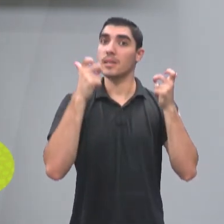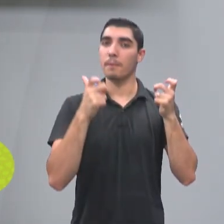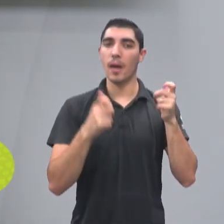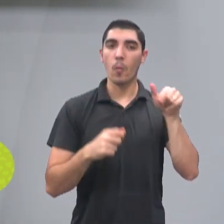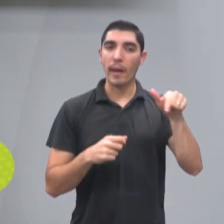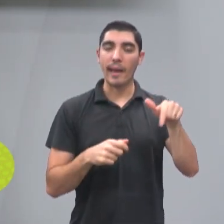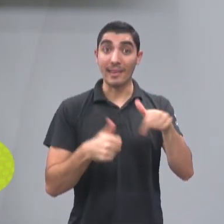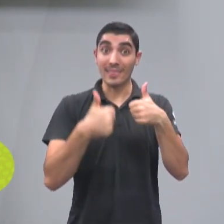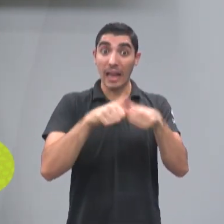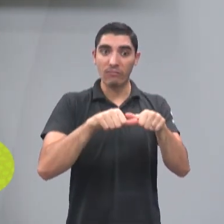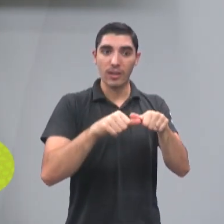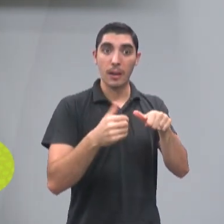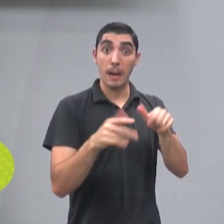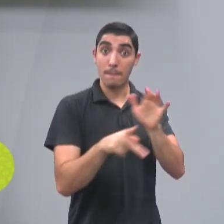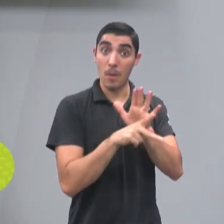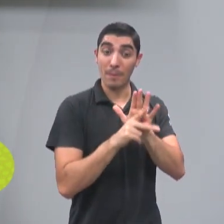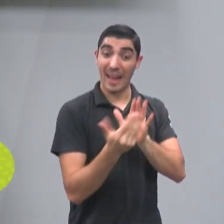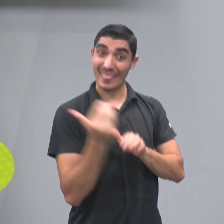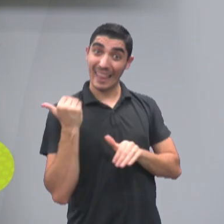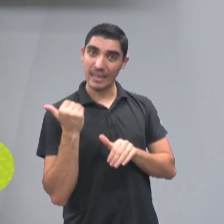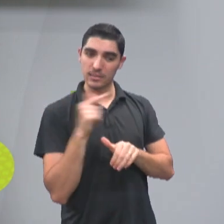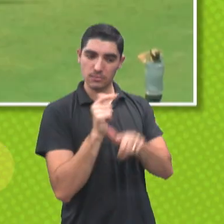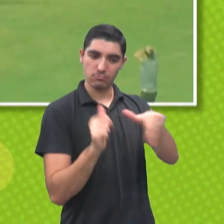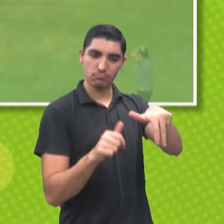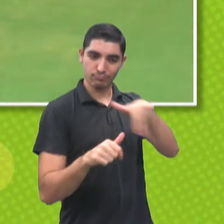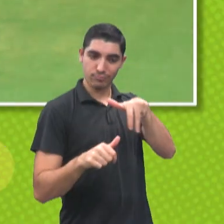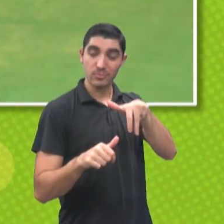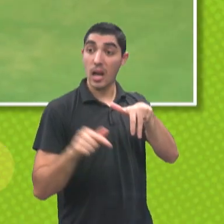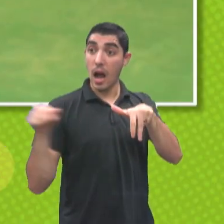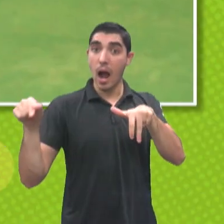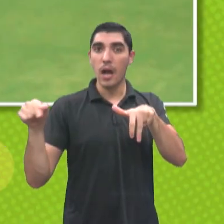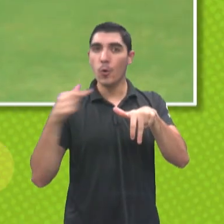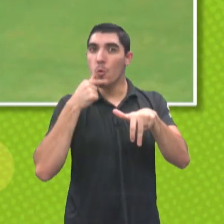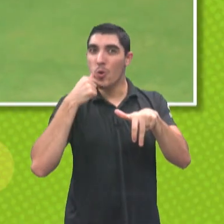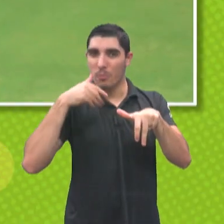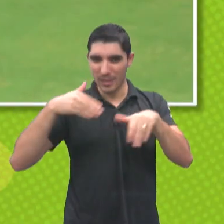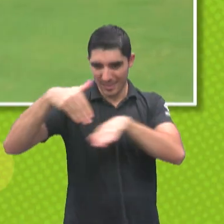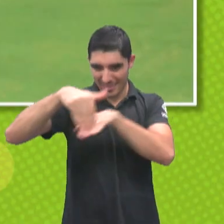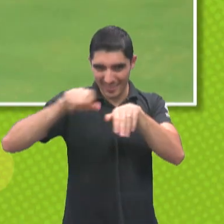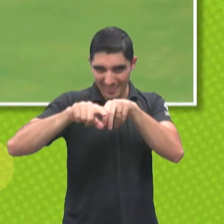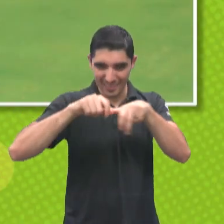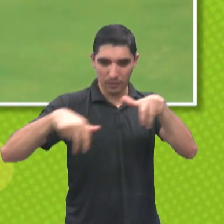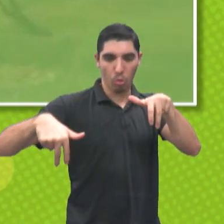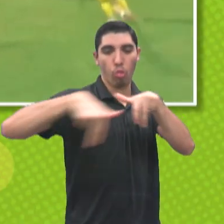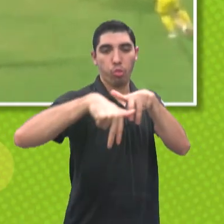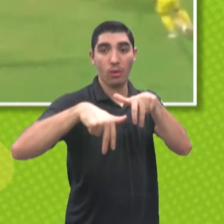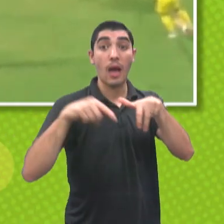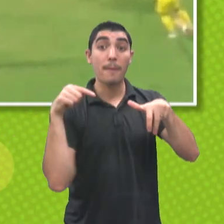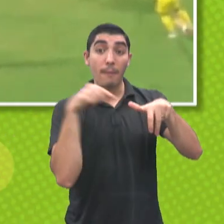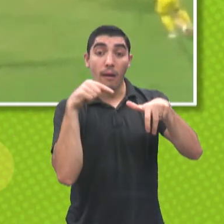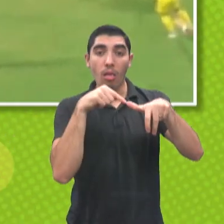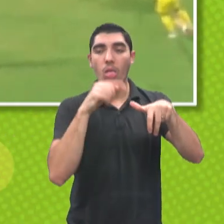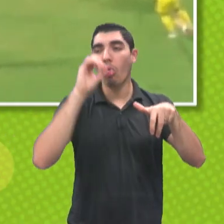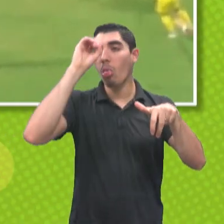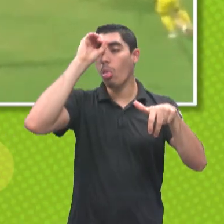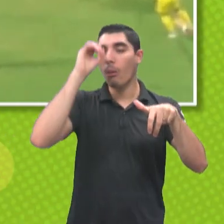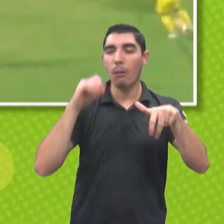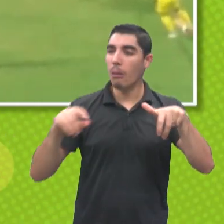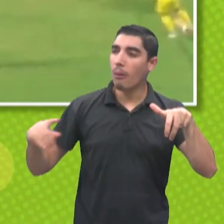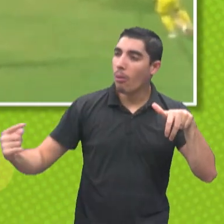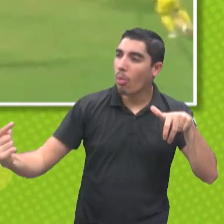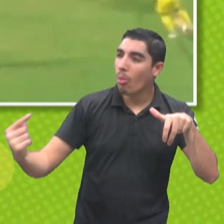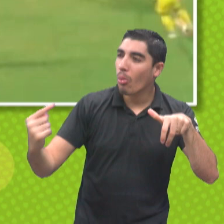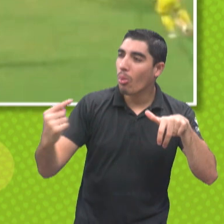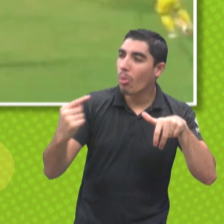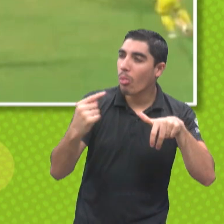ele se projeta para frente para deixar o atacante em impedimento. E aí só que ele moscou, né? Ele viu o chute e ele não